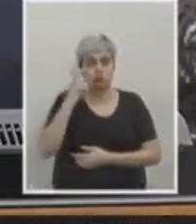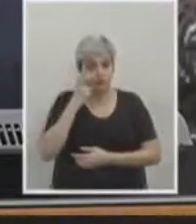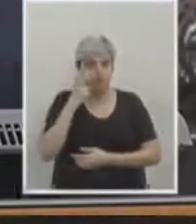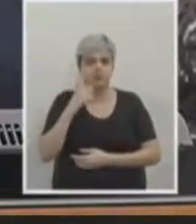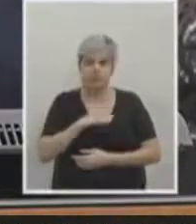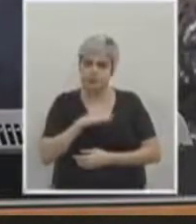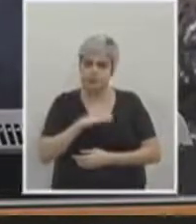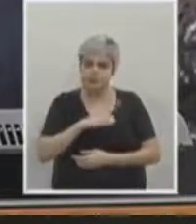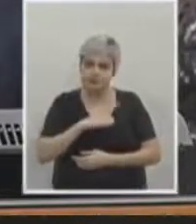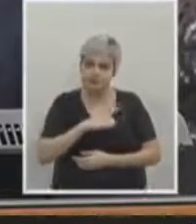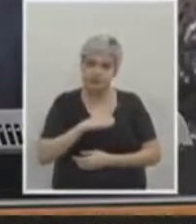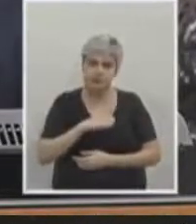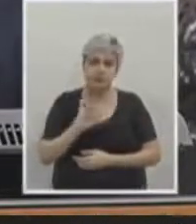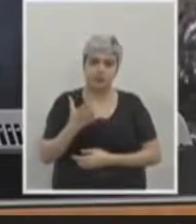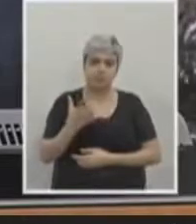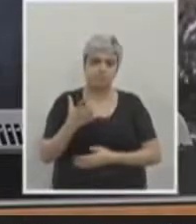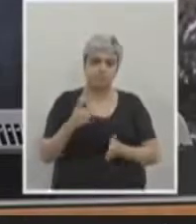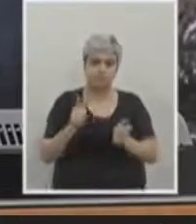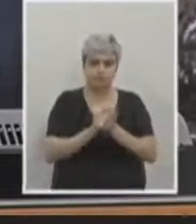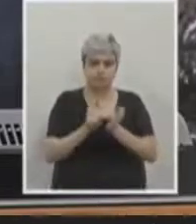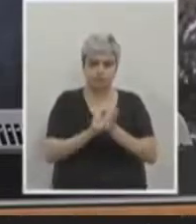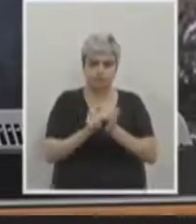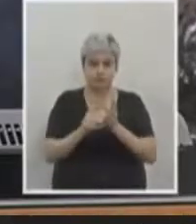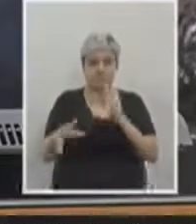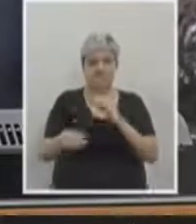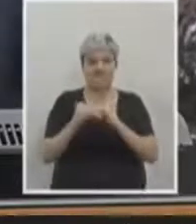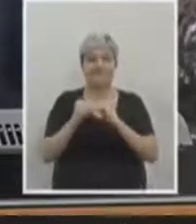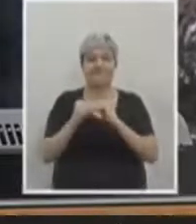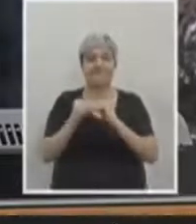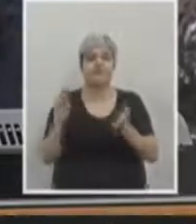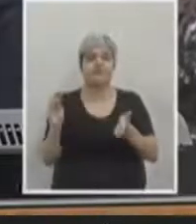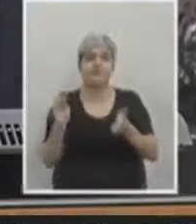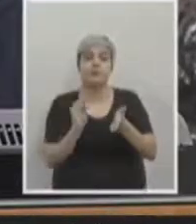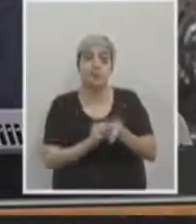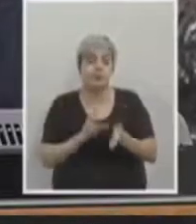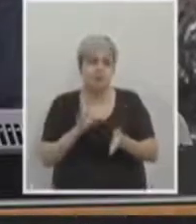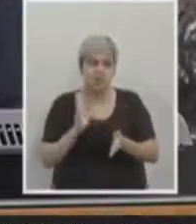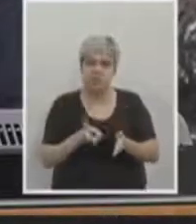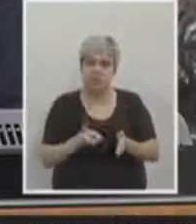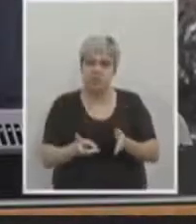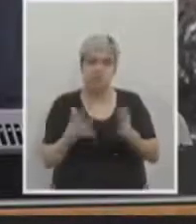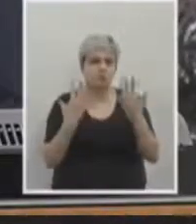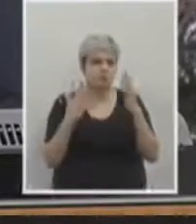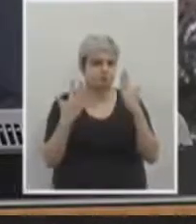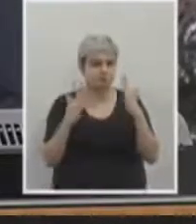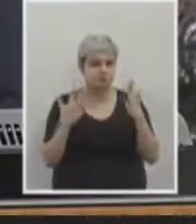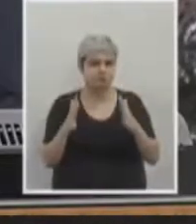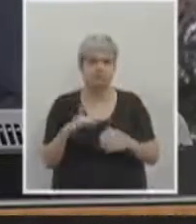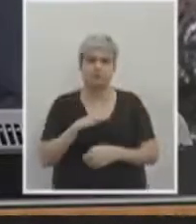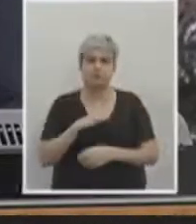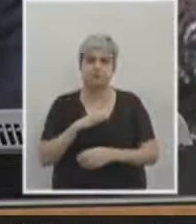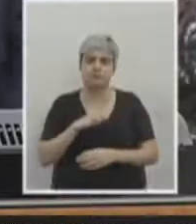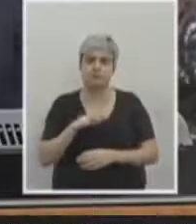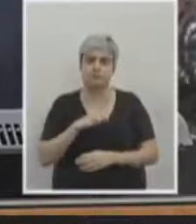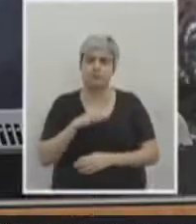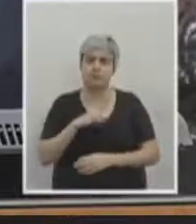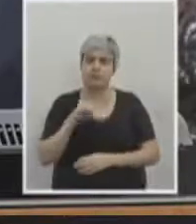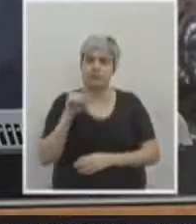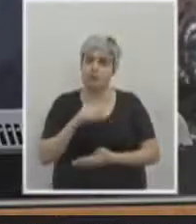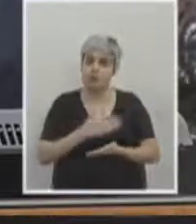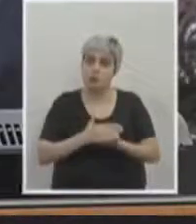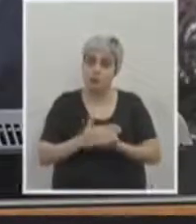e eu sempre parabenizo isso aqui pelo que ele fez, para o Instituto Federal de Arcos, onde nós vamos ter